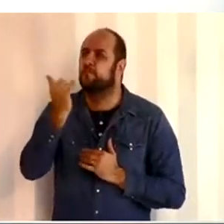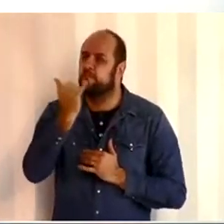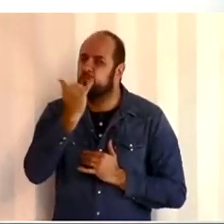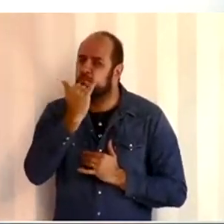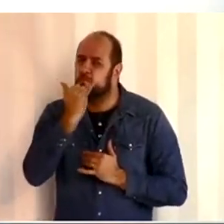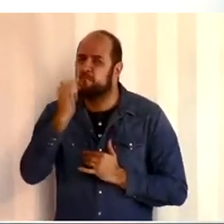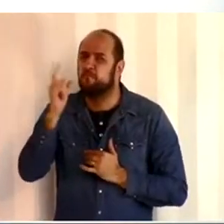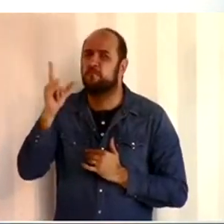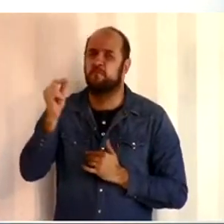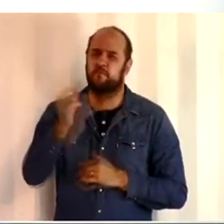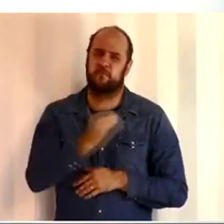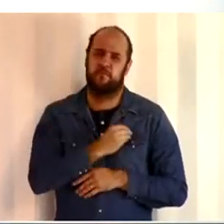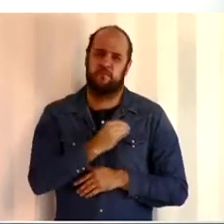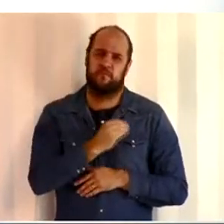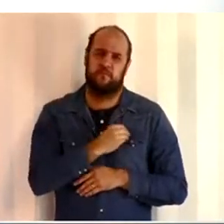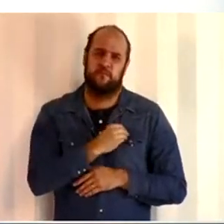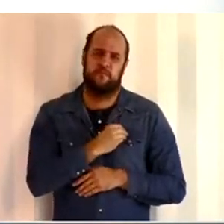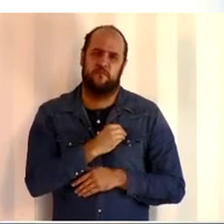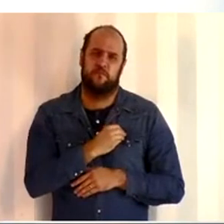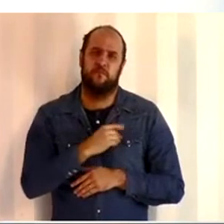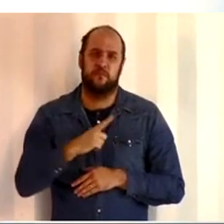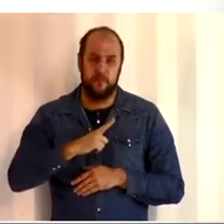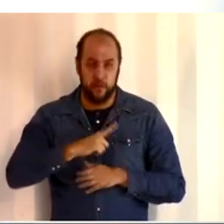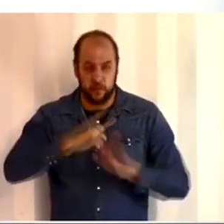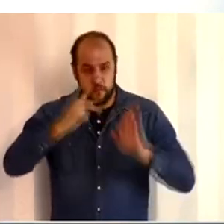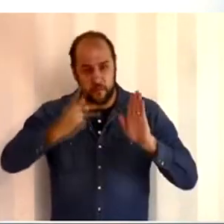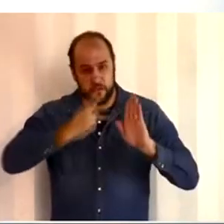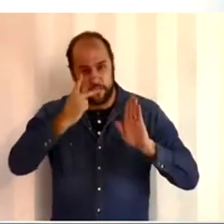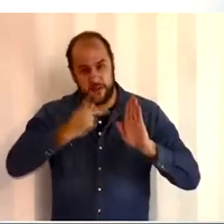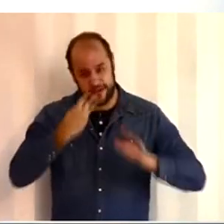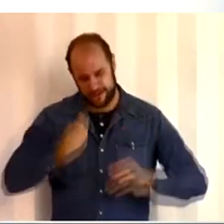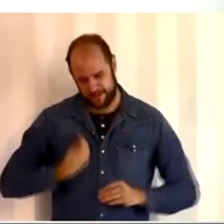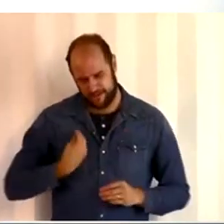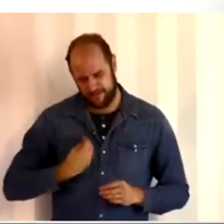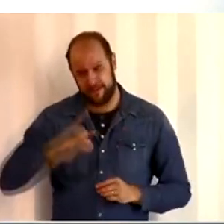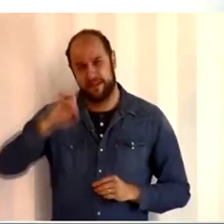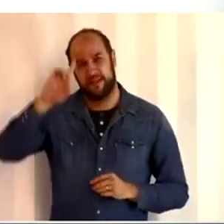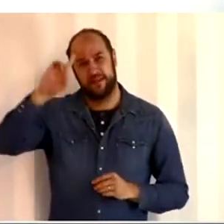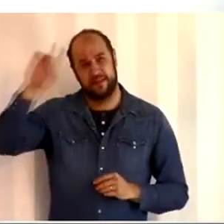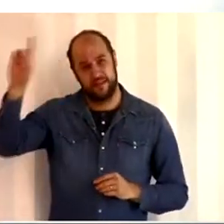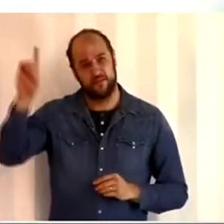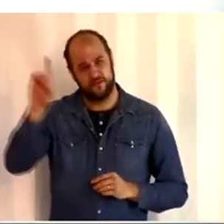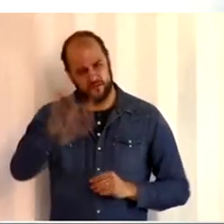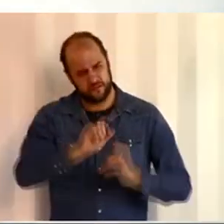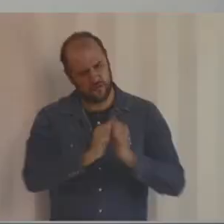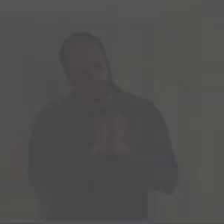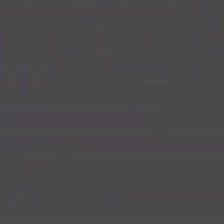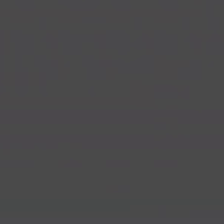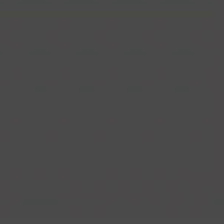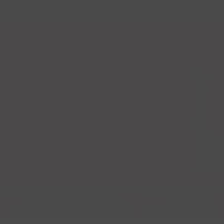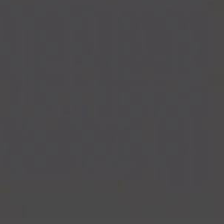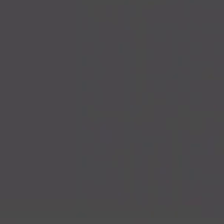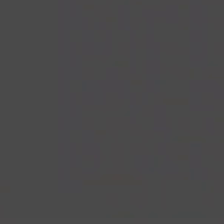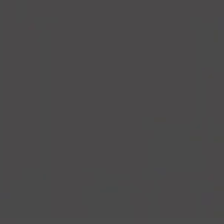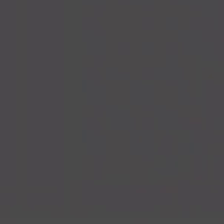seus pecados, e você terá essa bendita promessa na sua vida: Deus está com o seu povo.